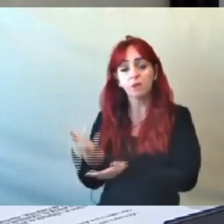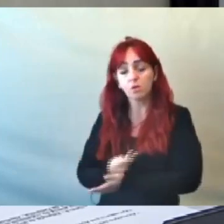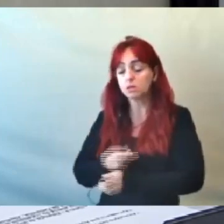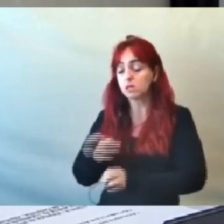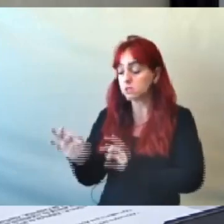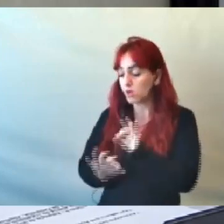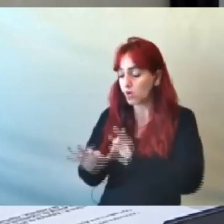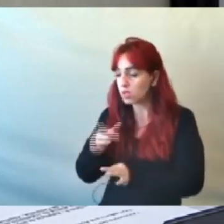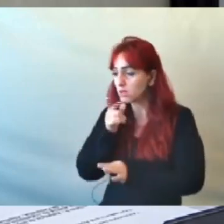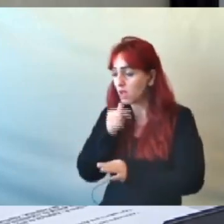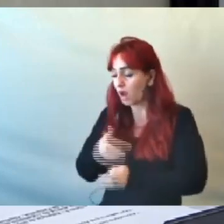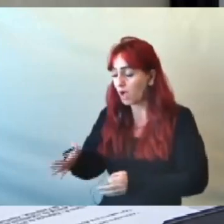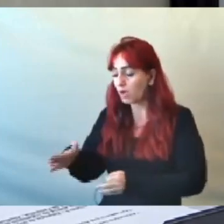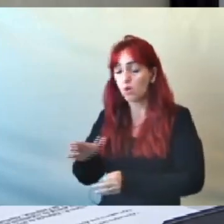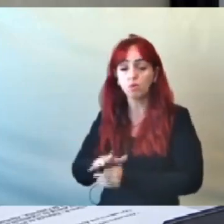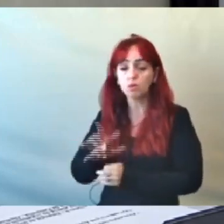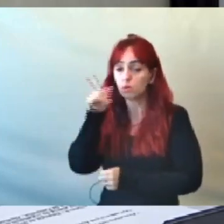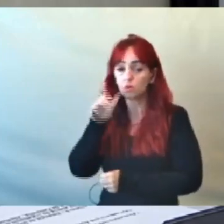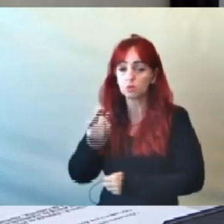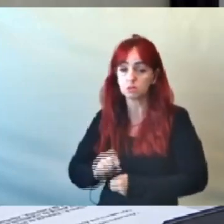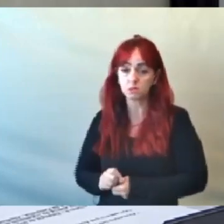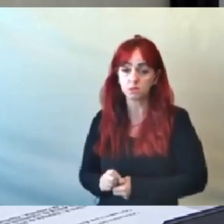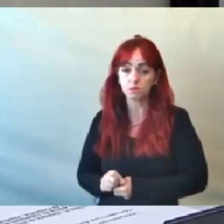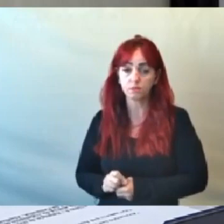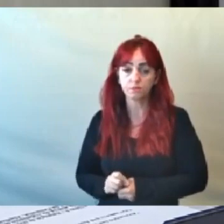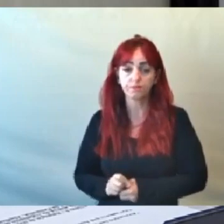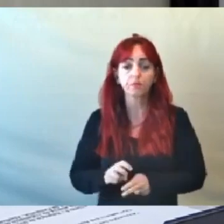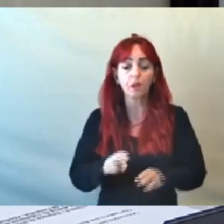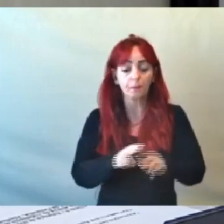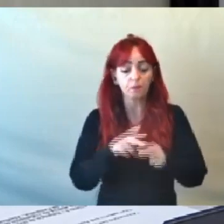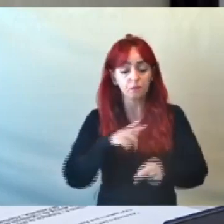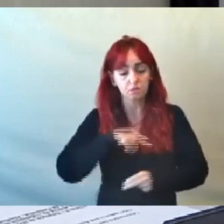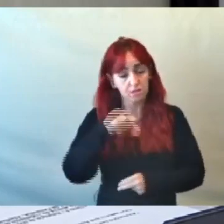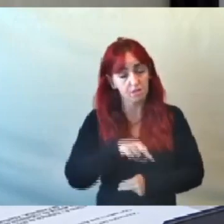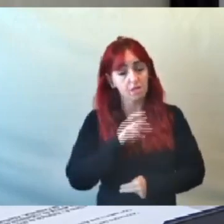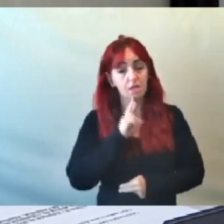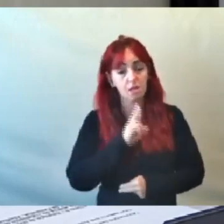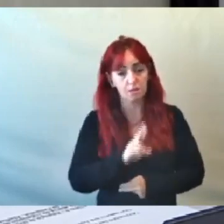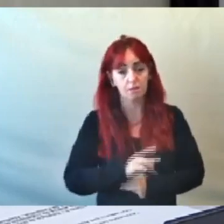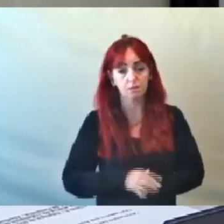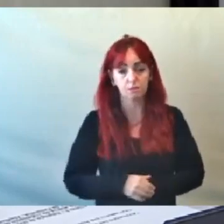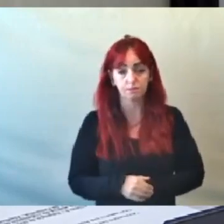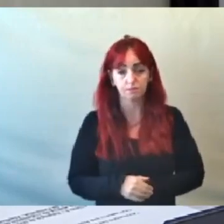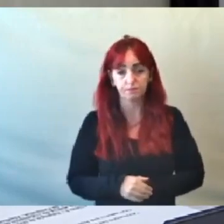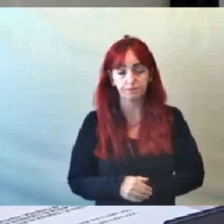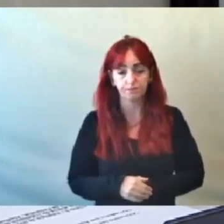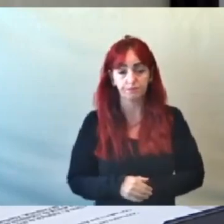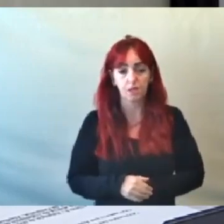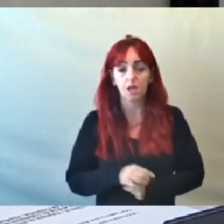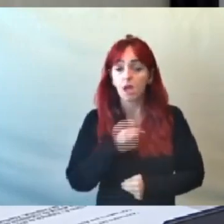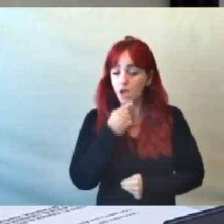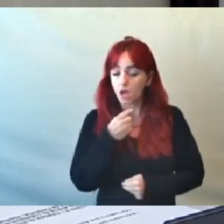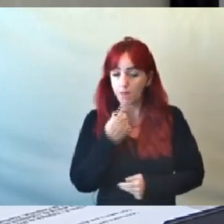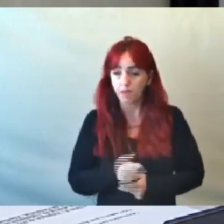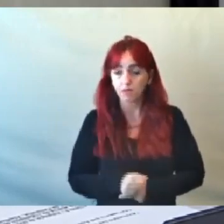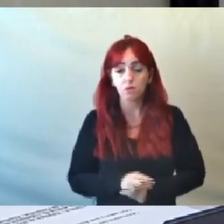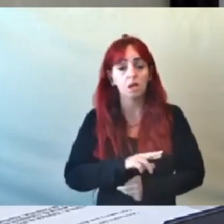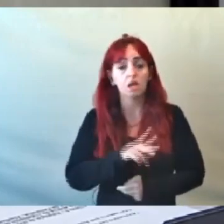adiante? Por isso a gente está aqui questionando. E não é um trabalho simples. Agradeço a toda a equipe técnica que está